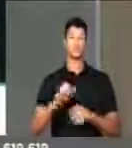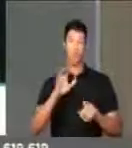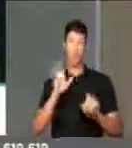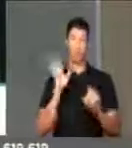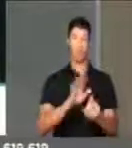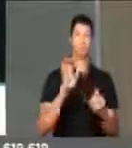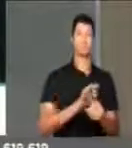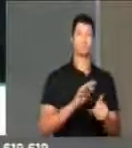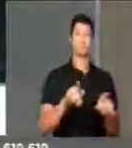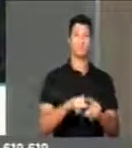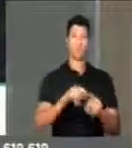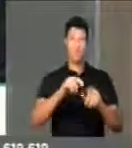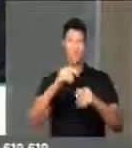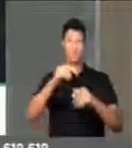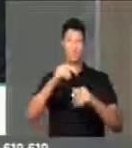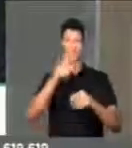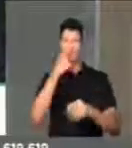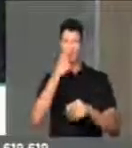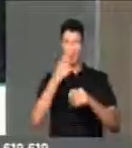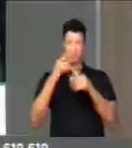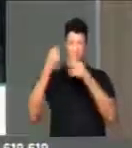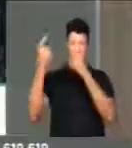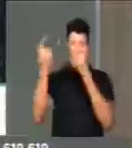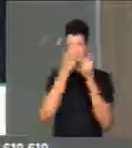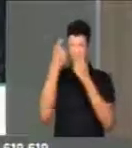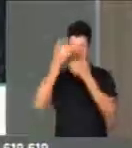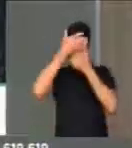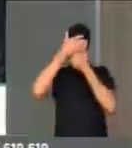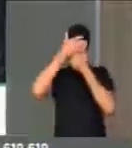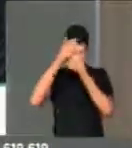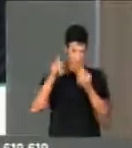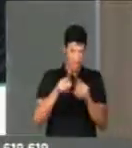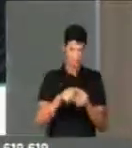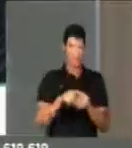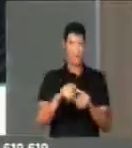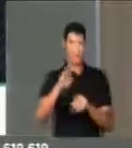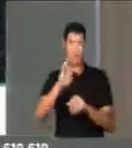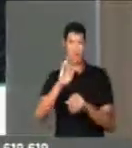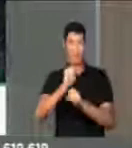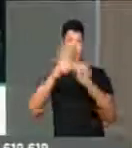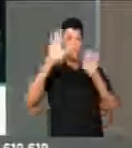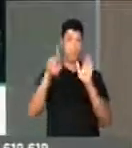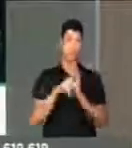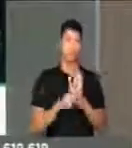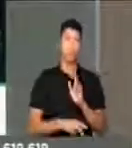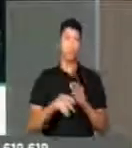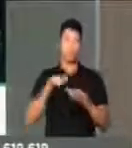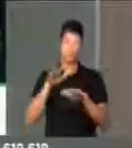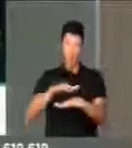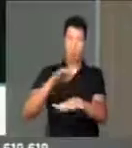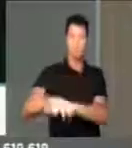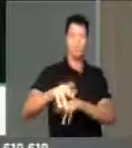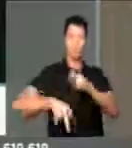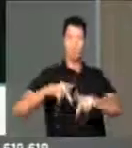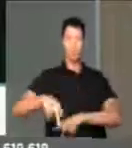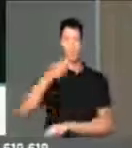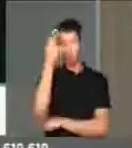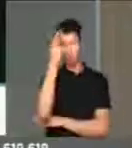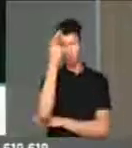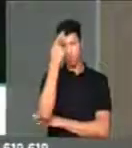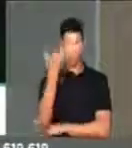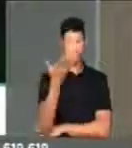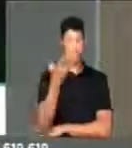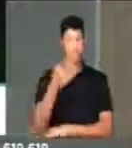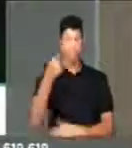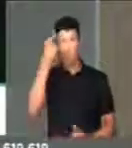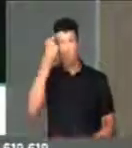agride com bombas de gás lacrimogêneo, com bombas de efeito moral, essa manifestação do povo paulista.